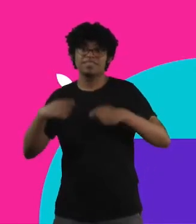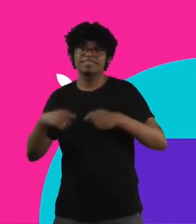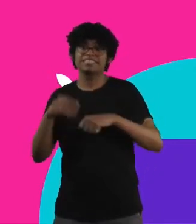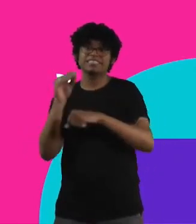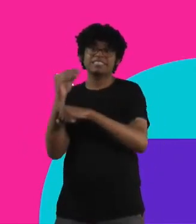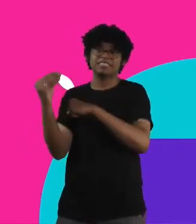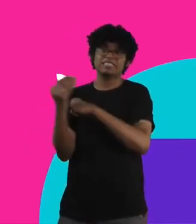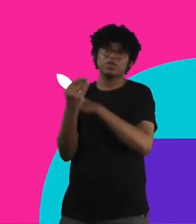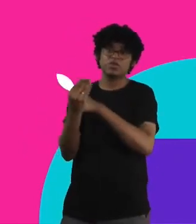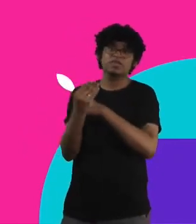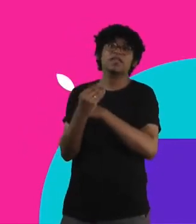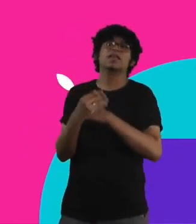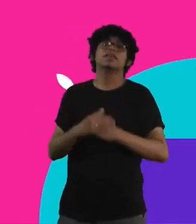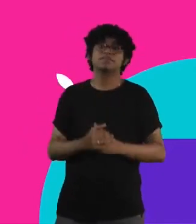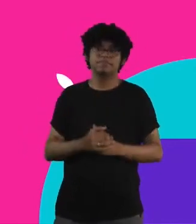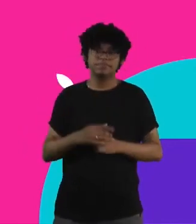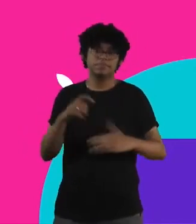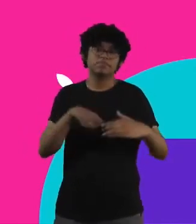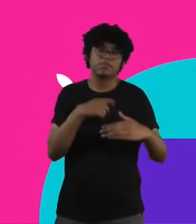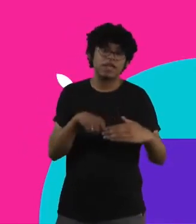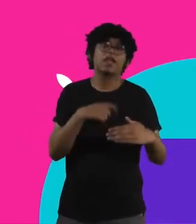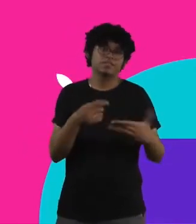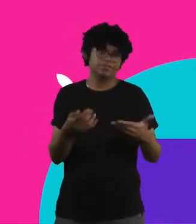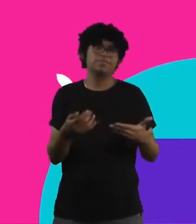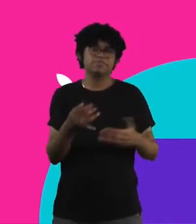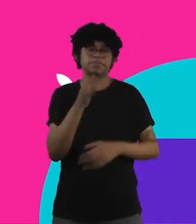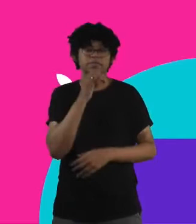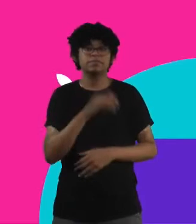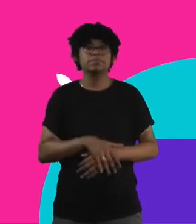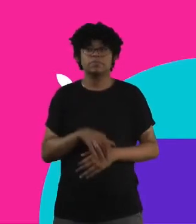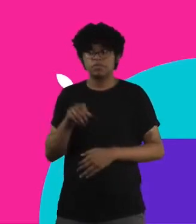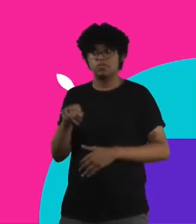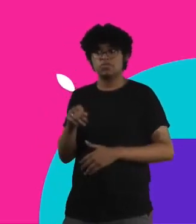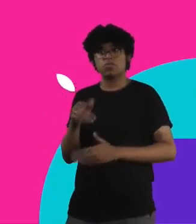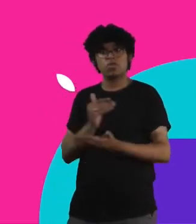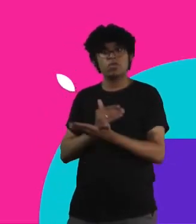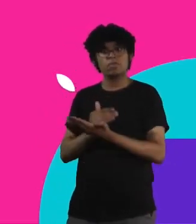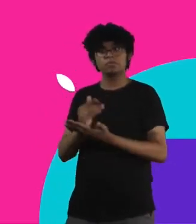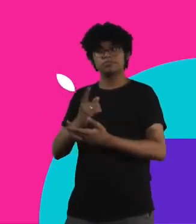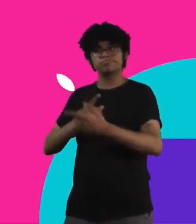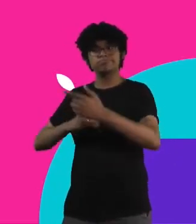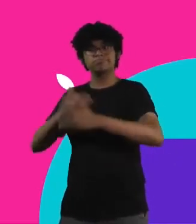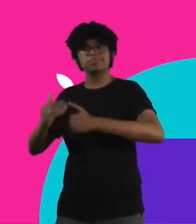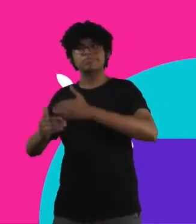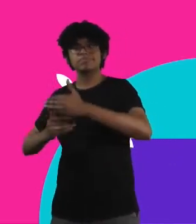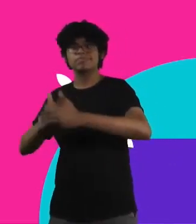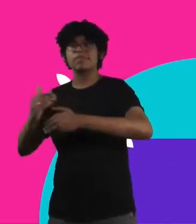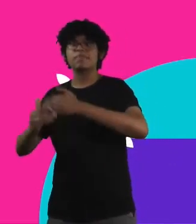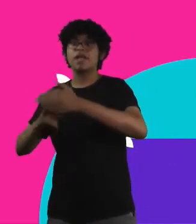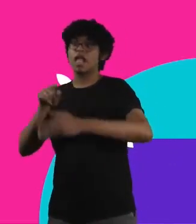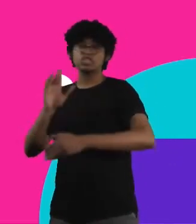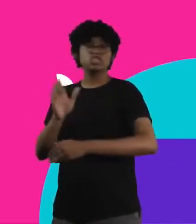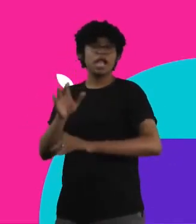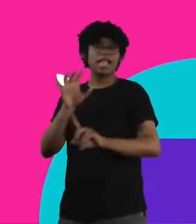área de alimentação. A partir do momento que esse negócio ele começa a prosperar, ela já começa a